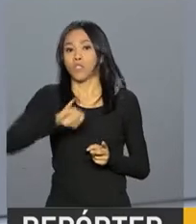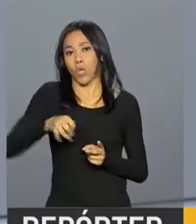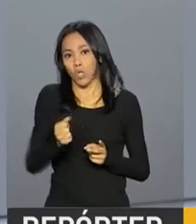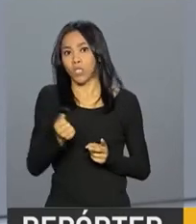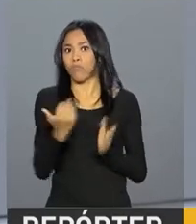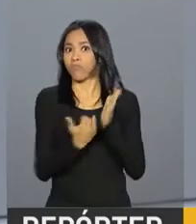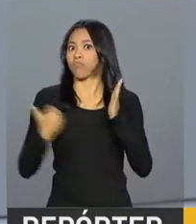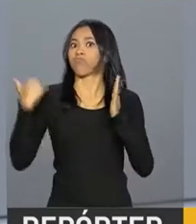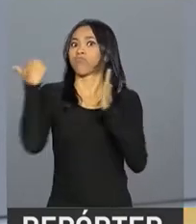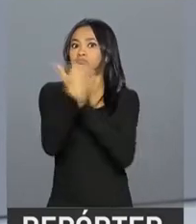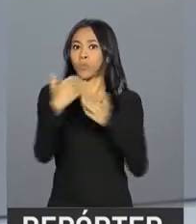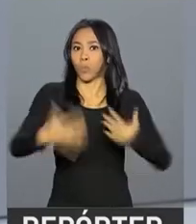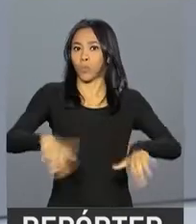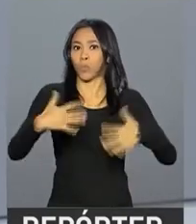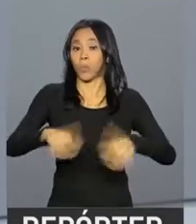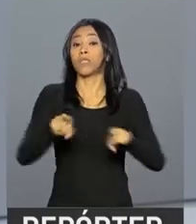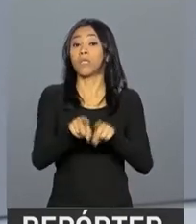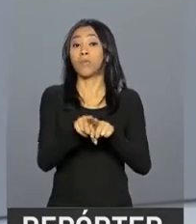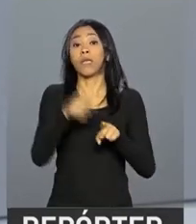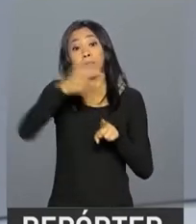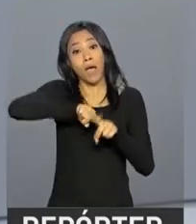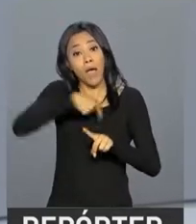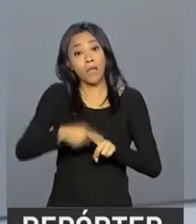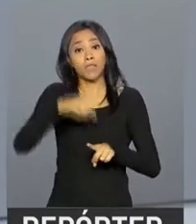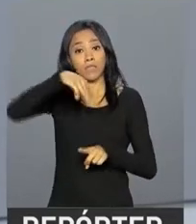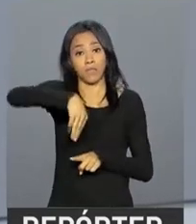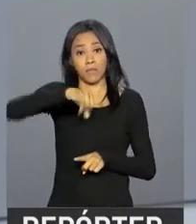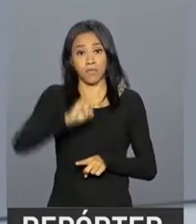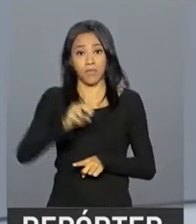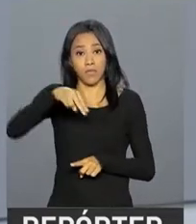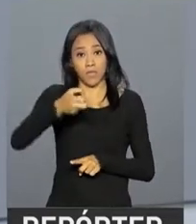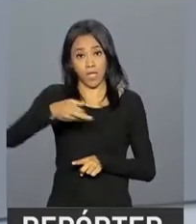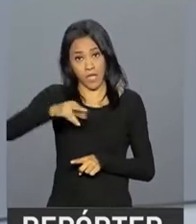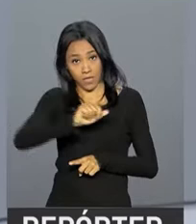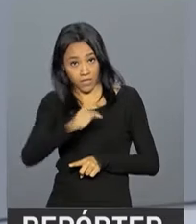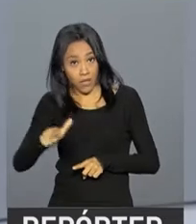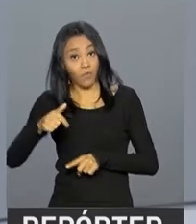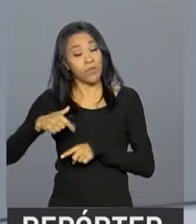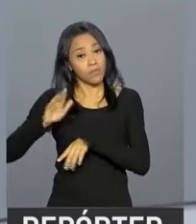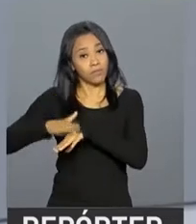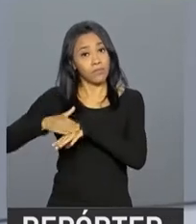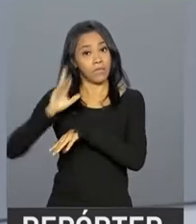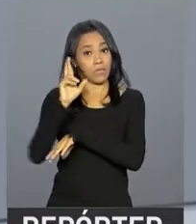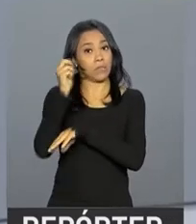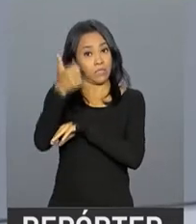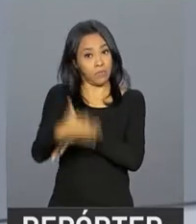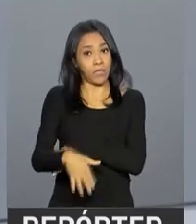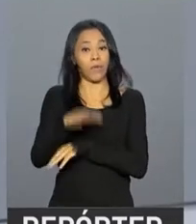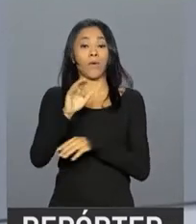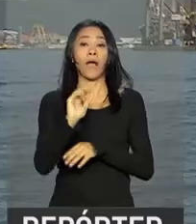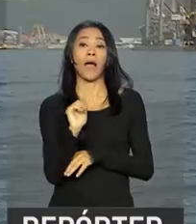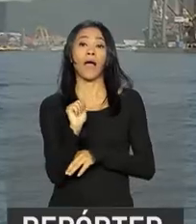mineração movimentaram os terminais de acordo com a agência nacional de transporte aquaviário